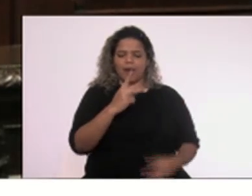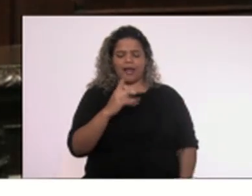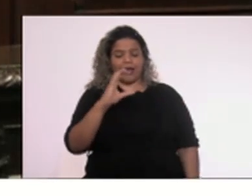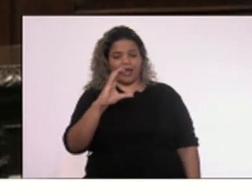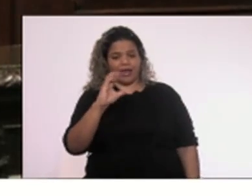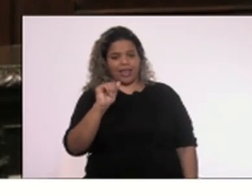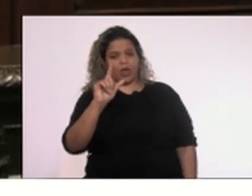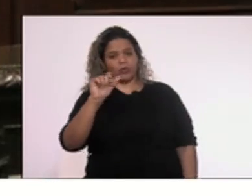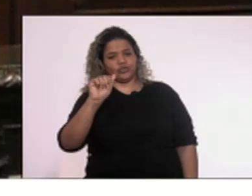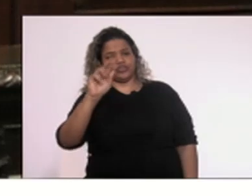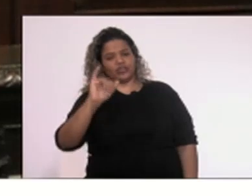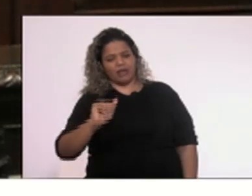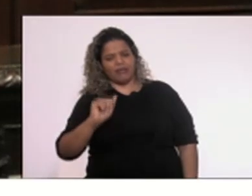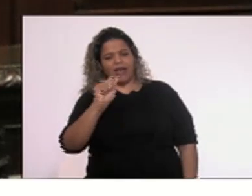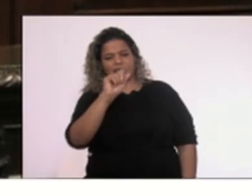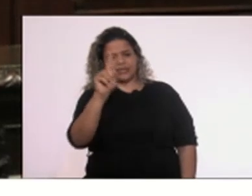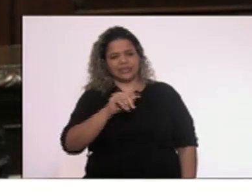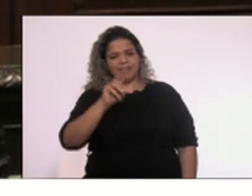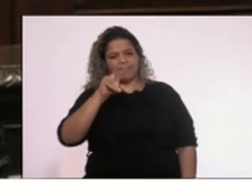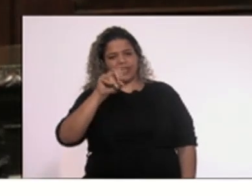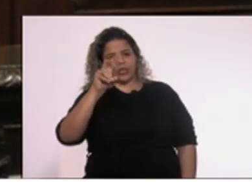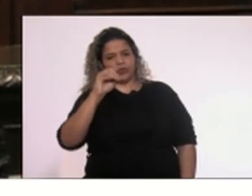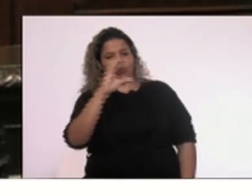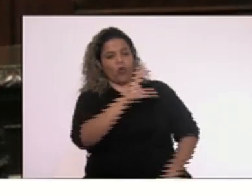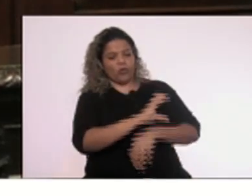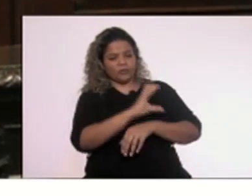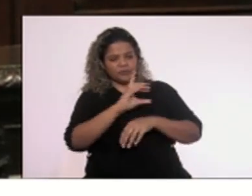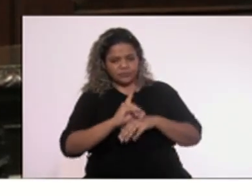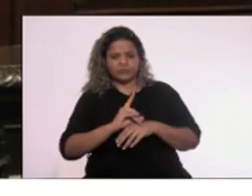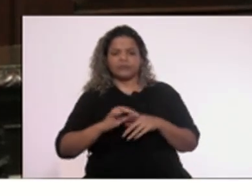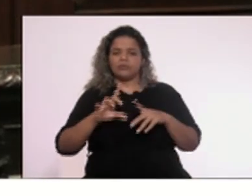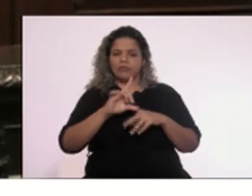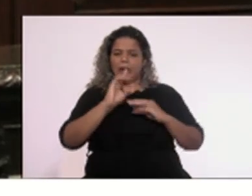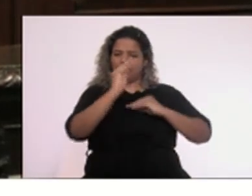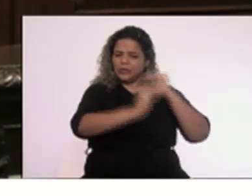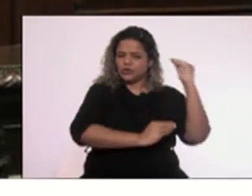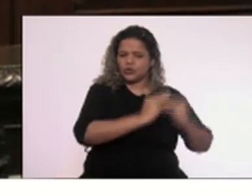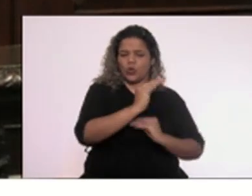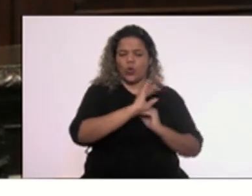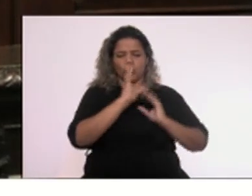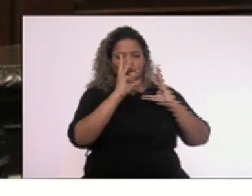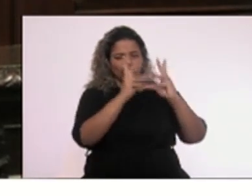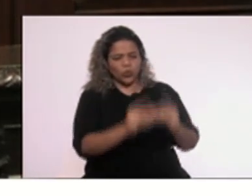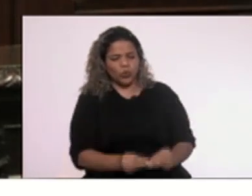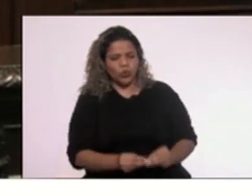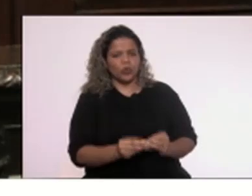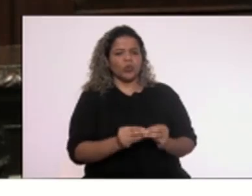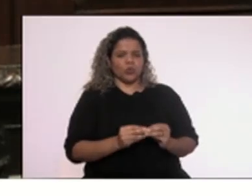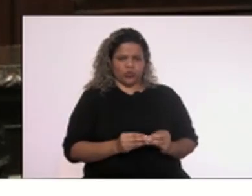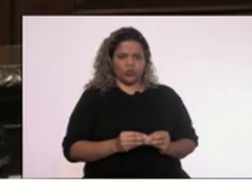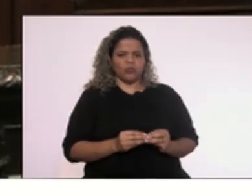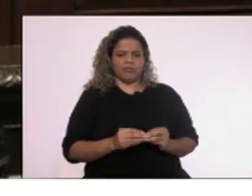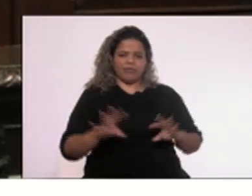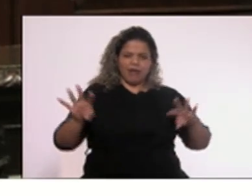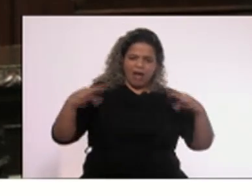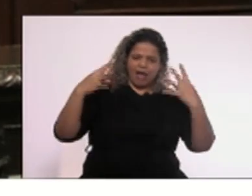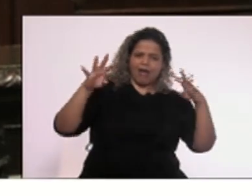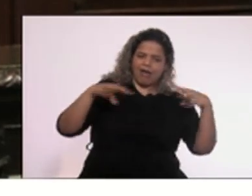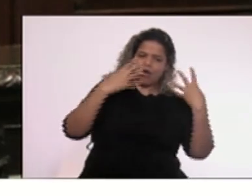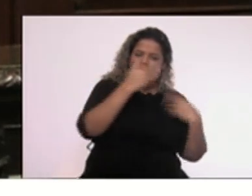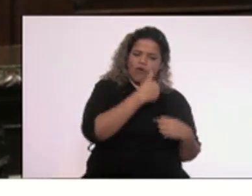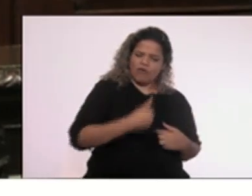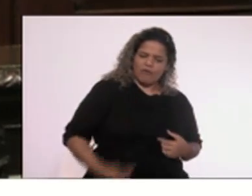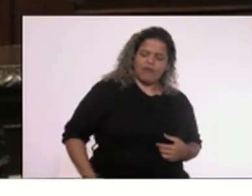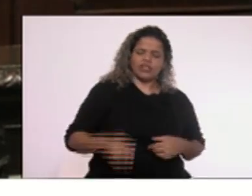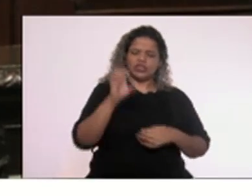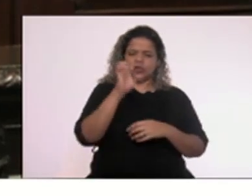Azevedo, que coordena o programa de artesanato em Niterói e que foi quem costurou todas as tratativas com o governo estadual,